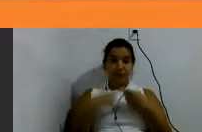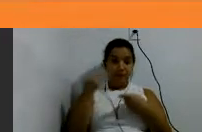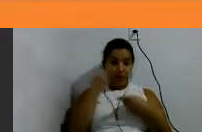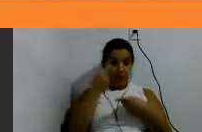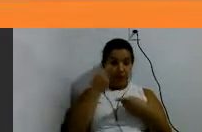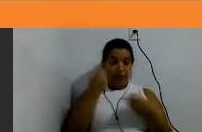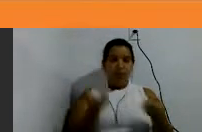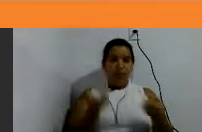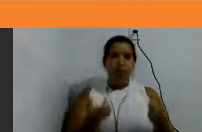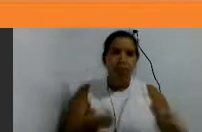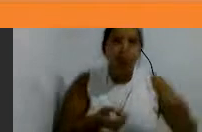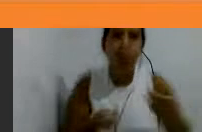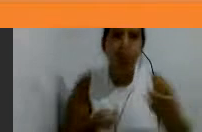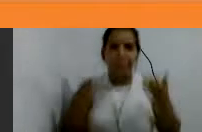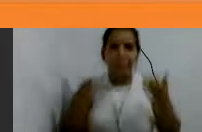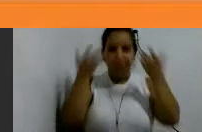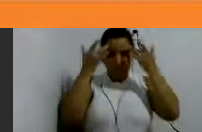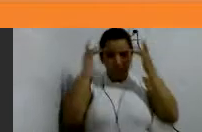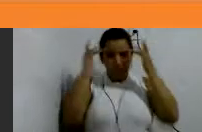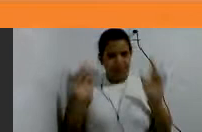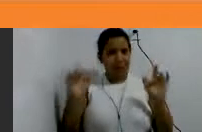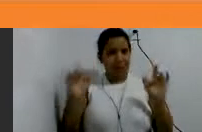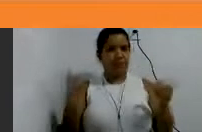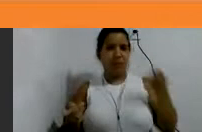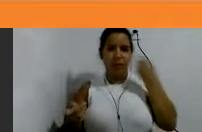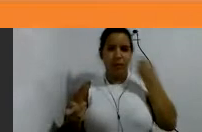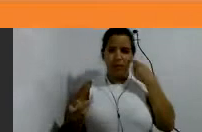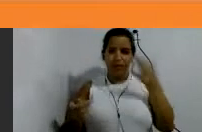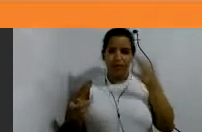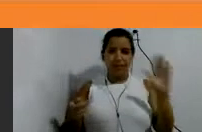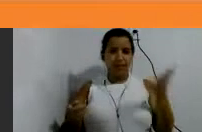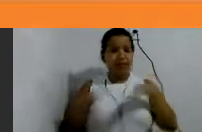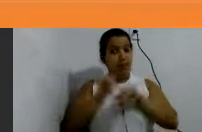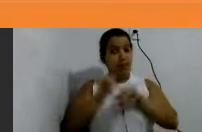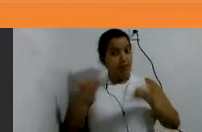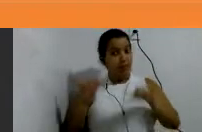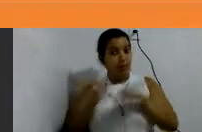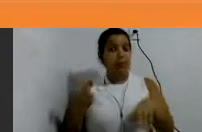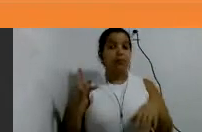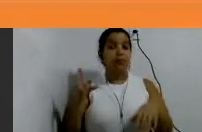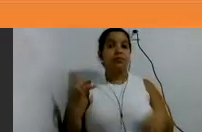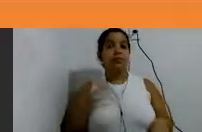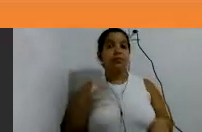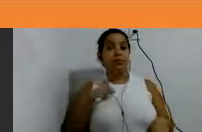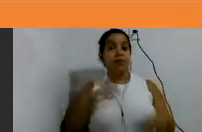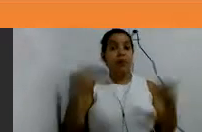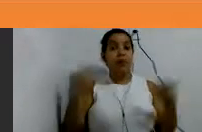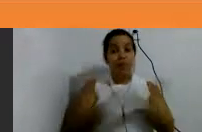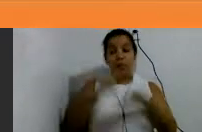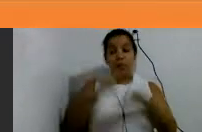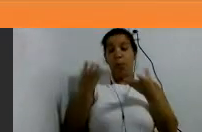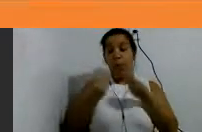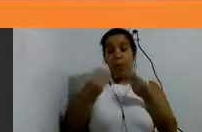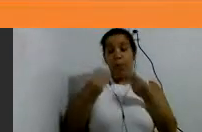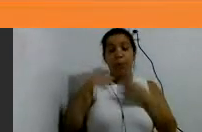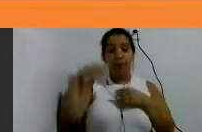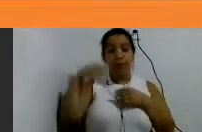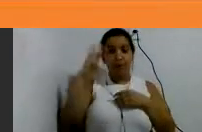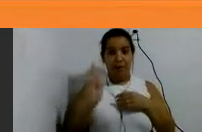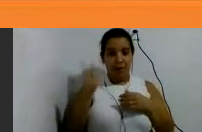se vocês tiveram oportunidade de ler dados epidemiológicos, a gente tem uma alta incidência de casos, principalmente em